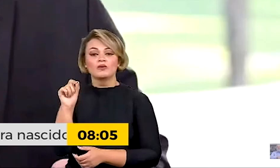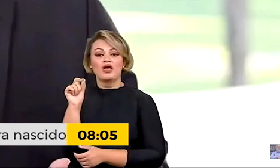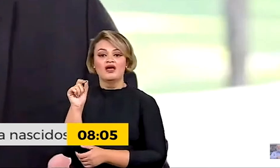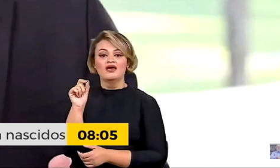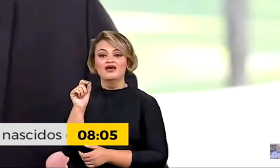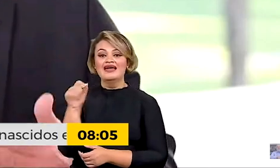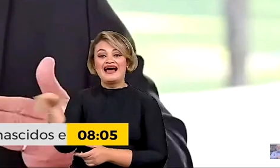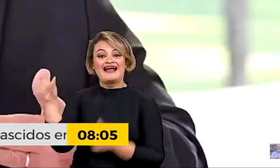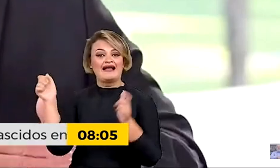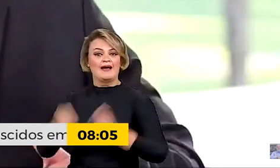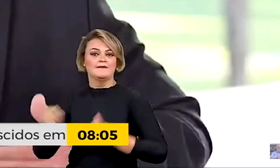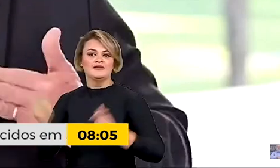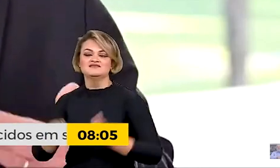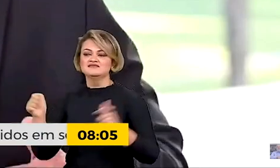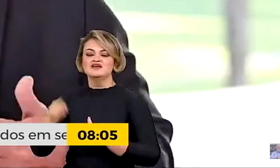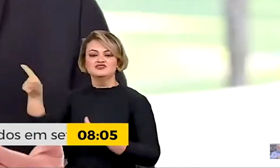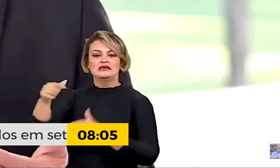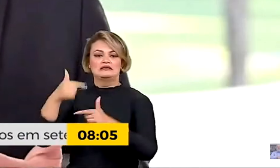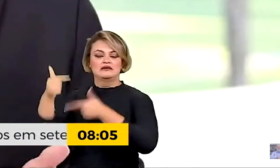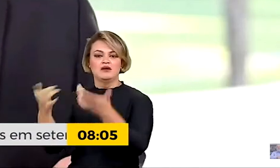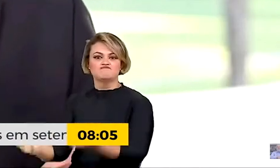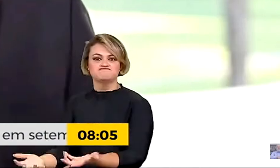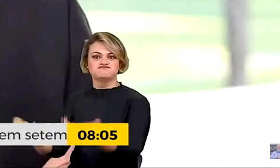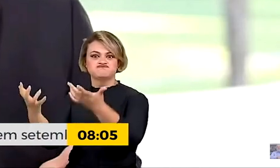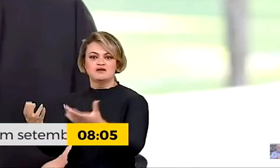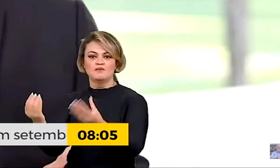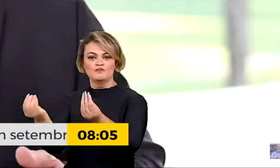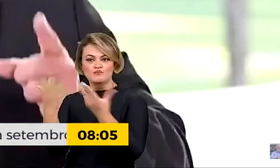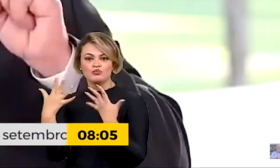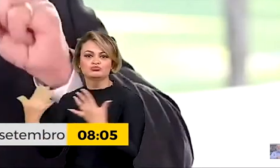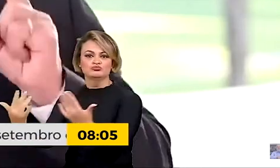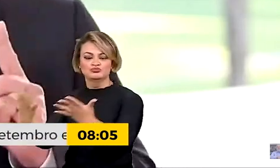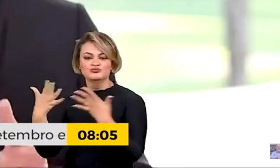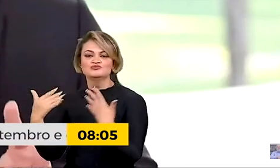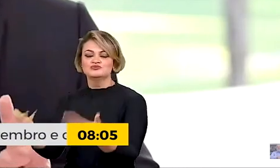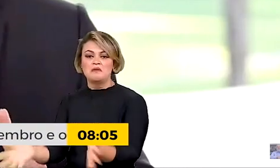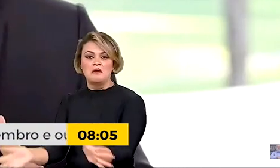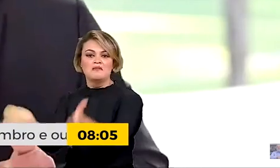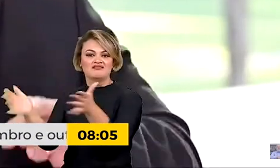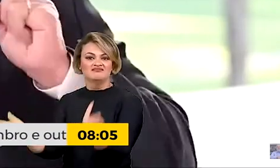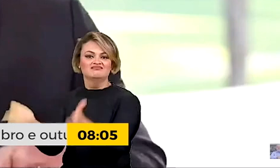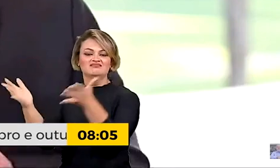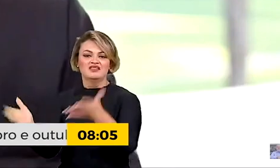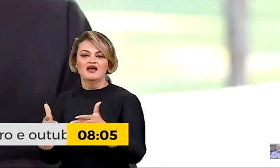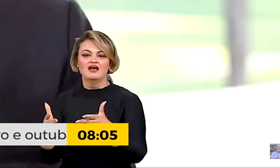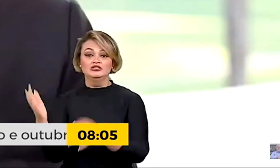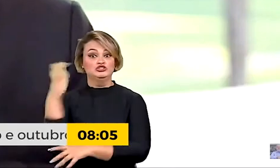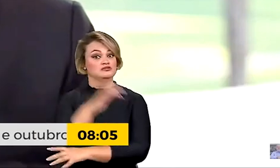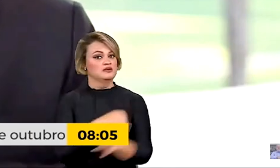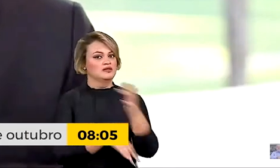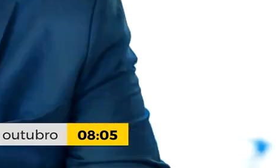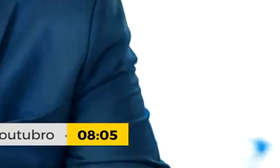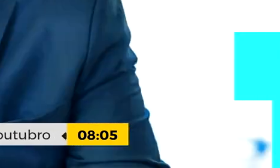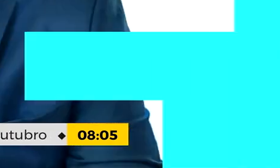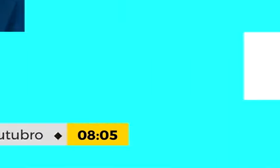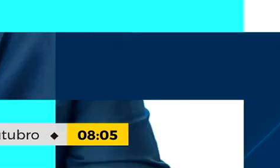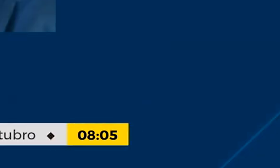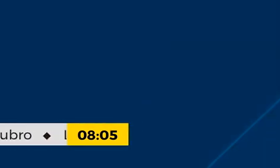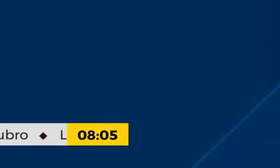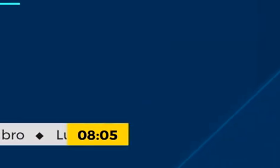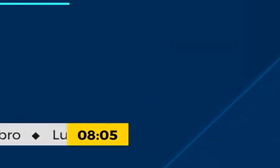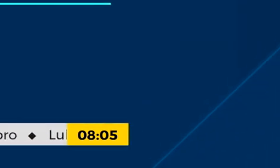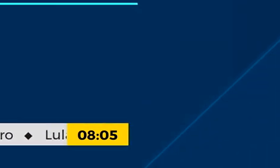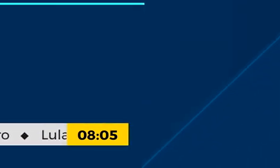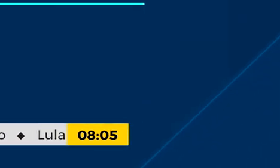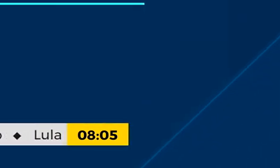produtiva desse país e aumentar essa capacidade produtiva desse país sem desmatamento e sem queimada na Amazônia